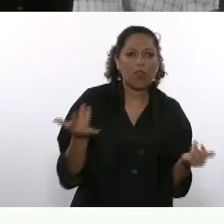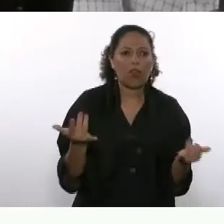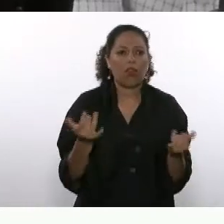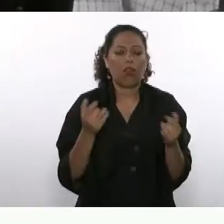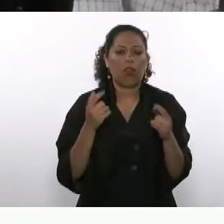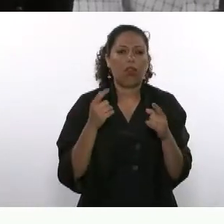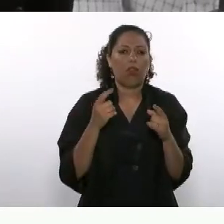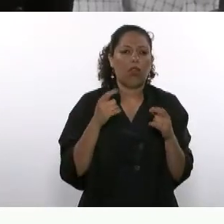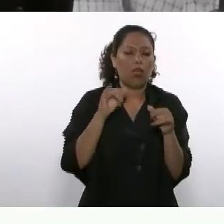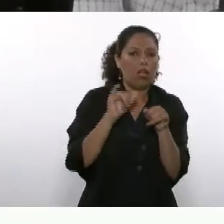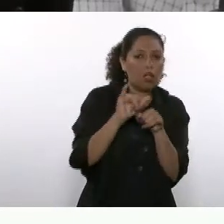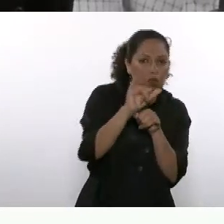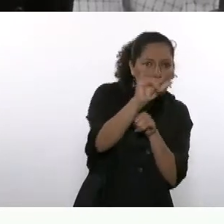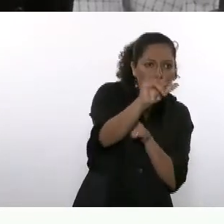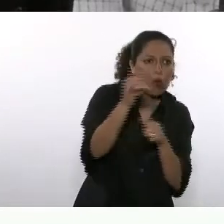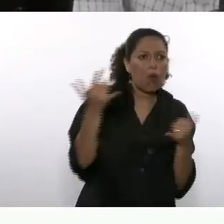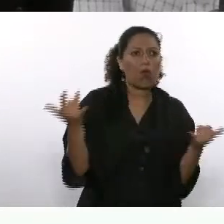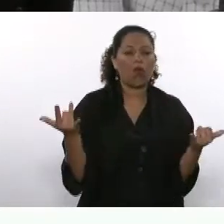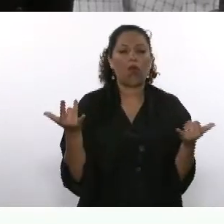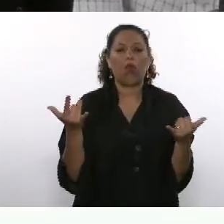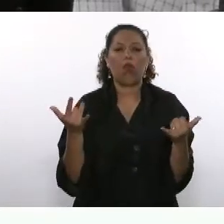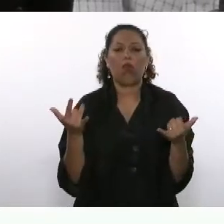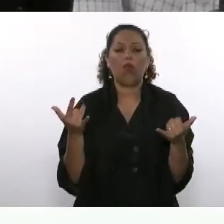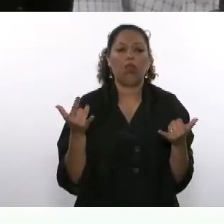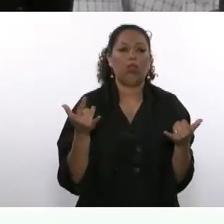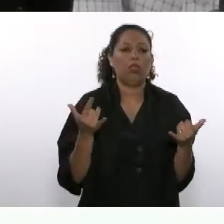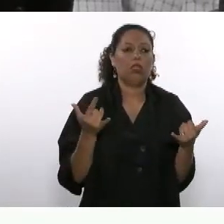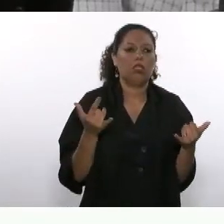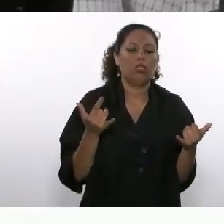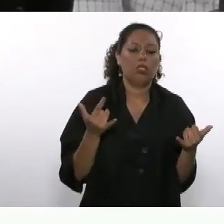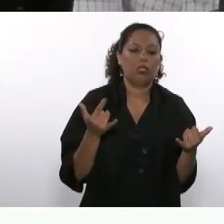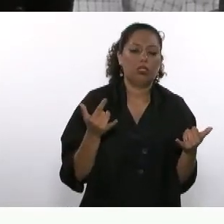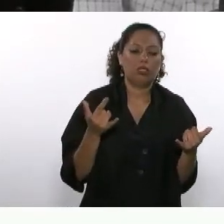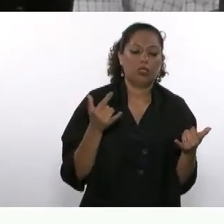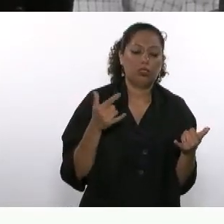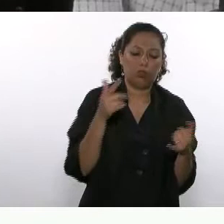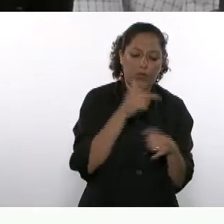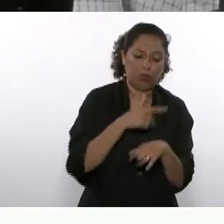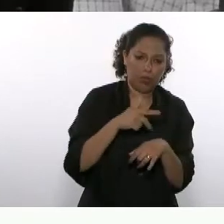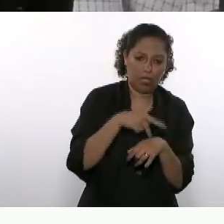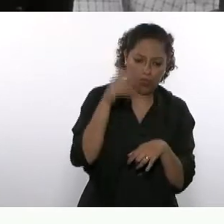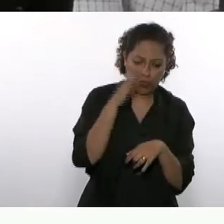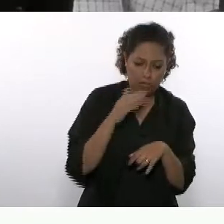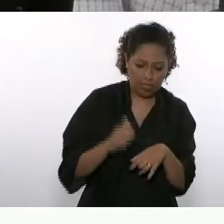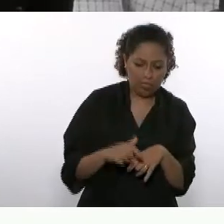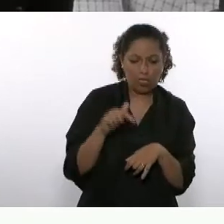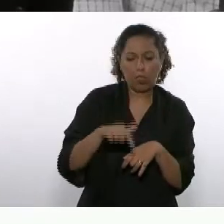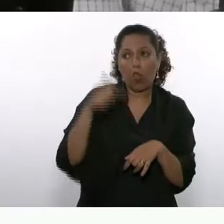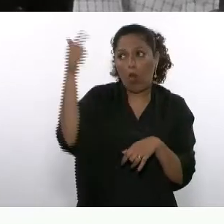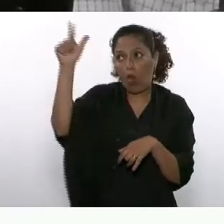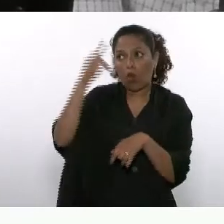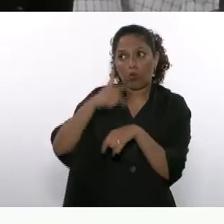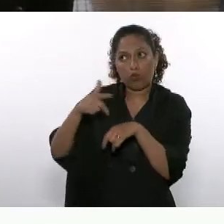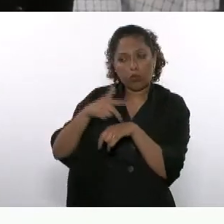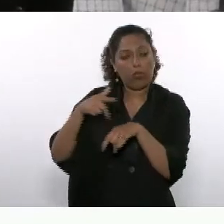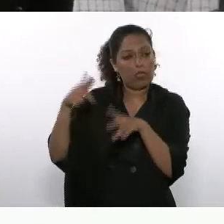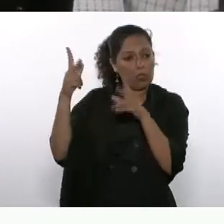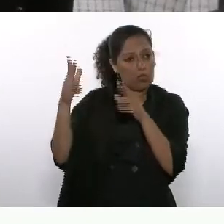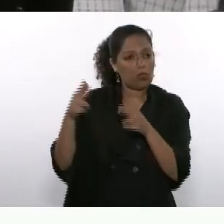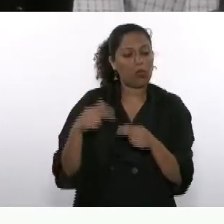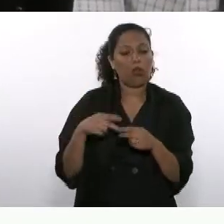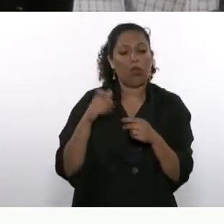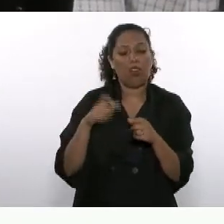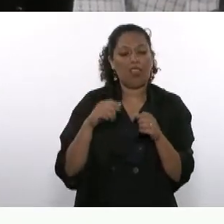ações em aeroportos internacionais de grande fluxo de passageiros, não só no Brasil, e no Brasil também. Ela é